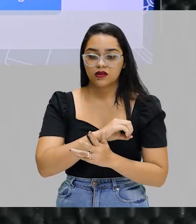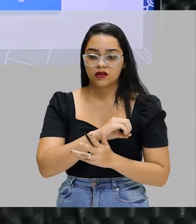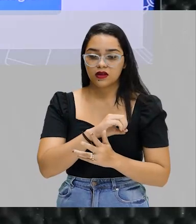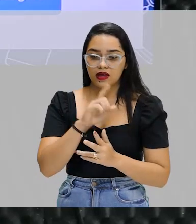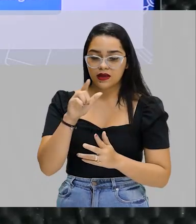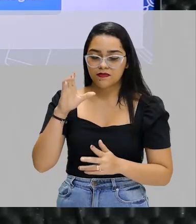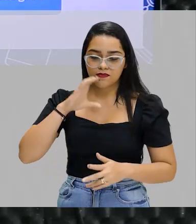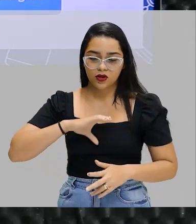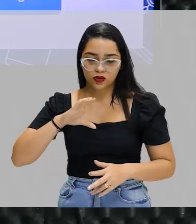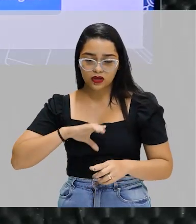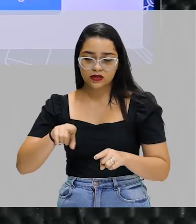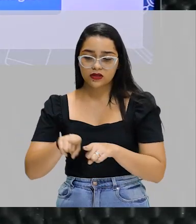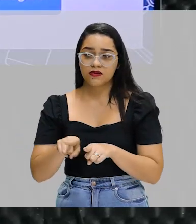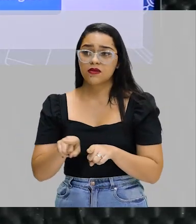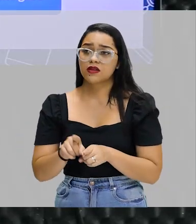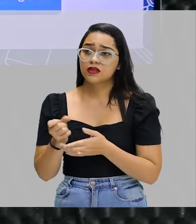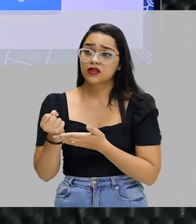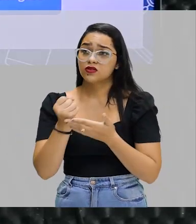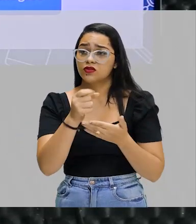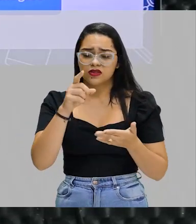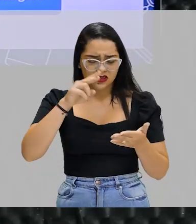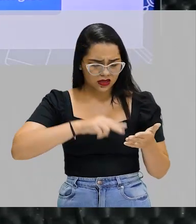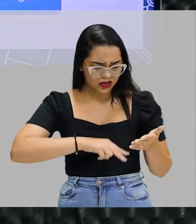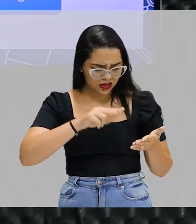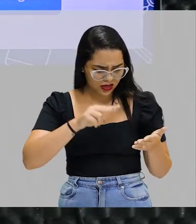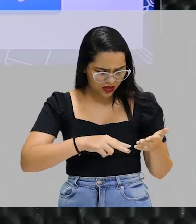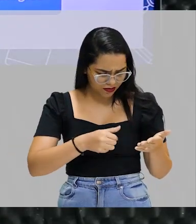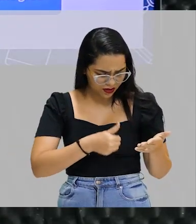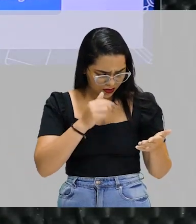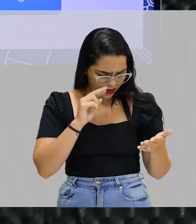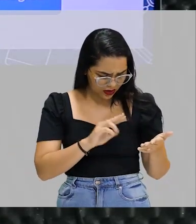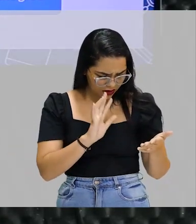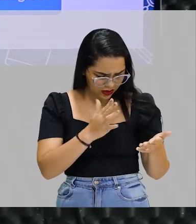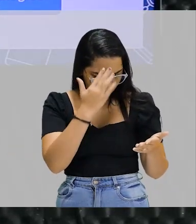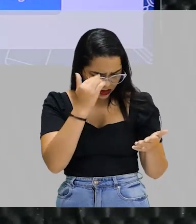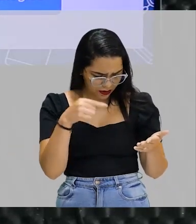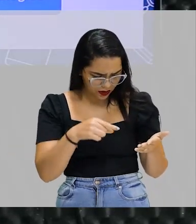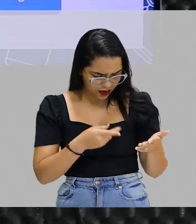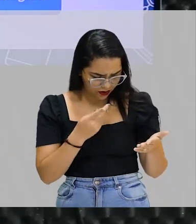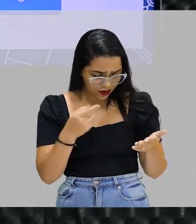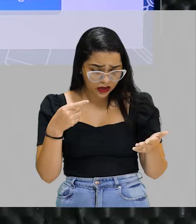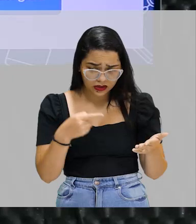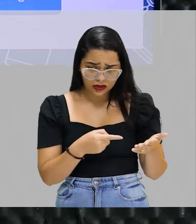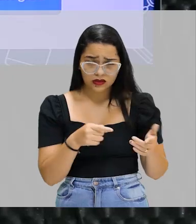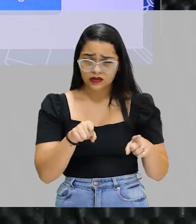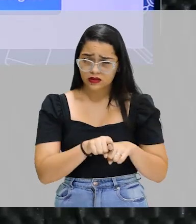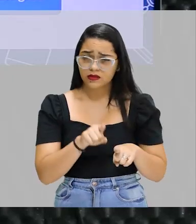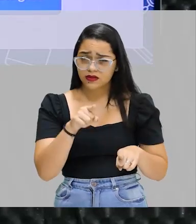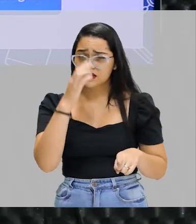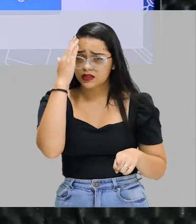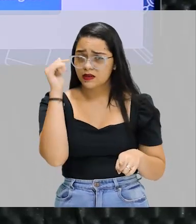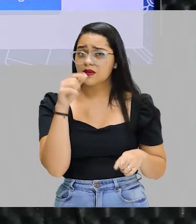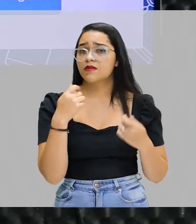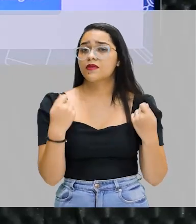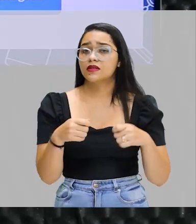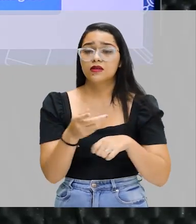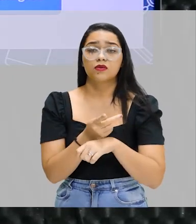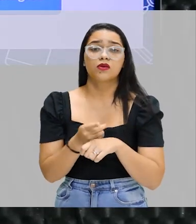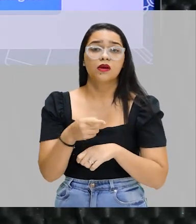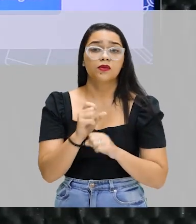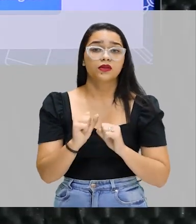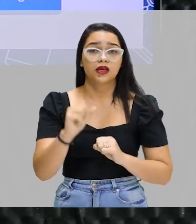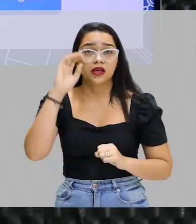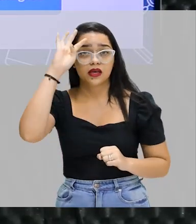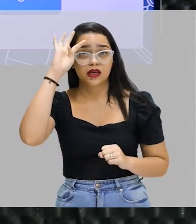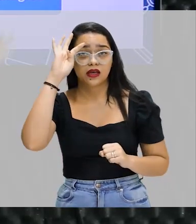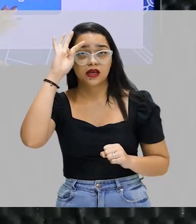português, ele te ajuda muito. Você lê o enunciado primeiro, você já sabe o que o texto está falando e você sabe o que você tem que procurar para